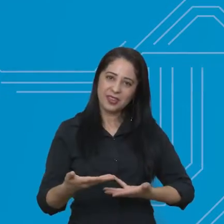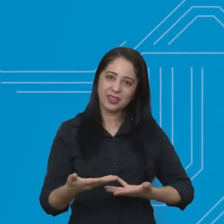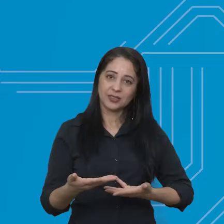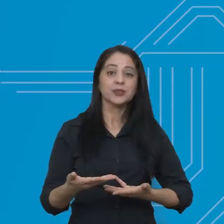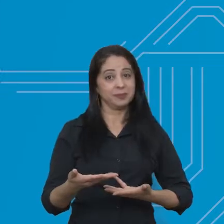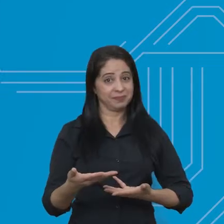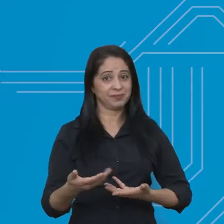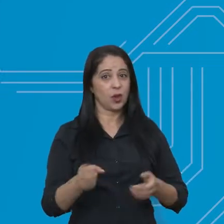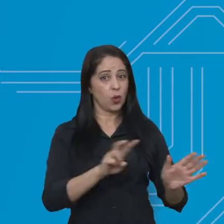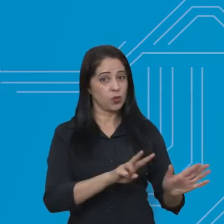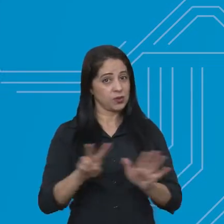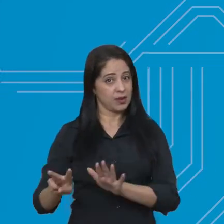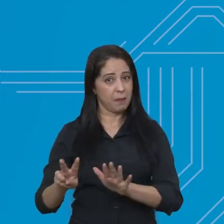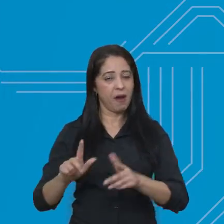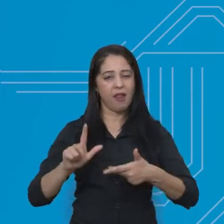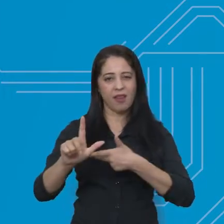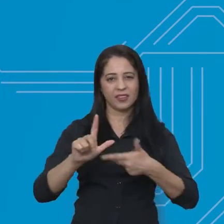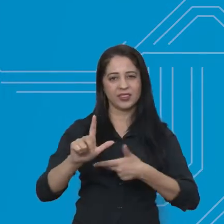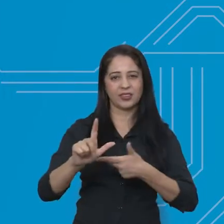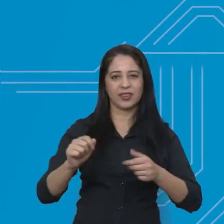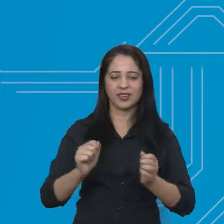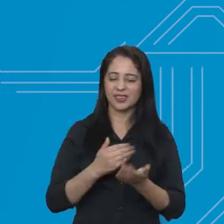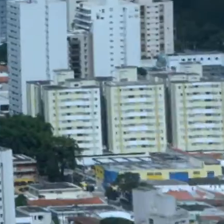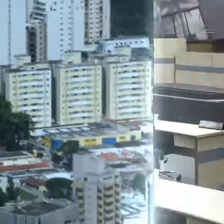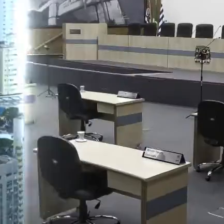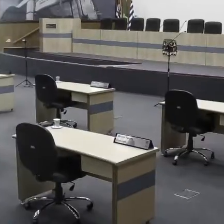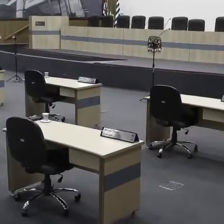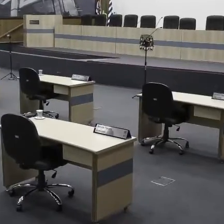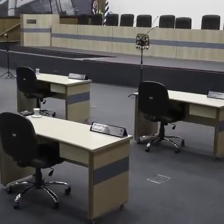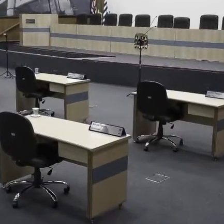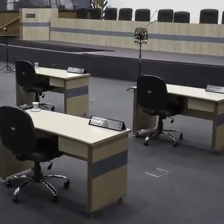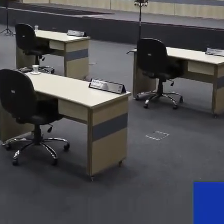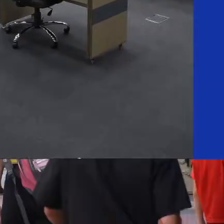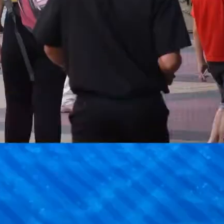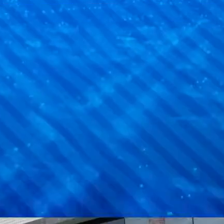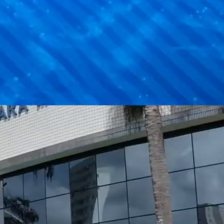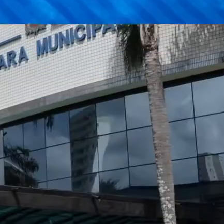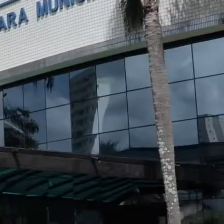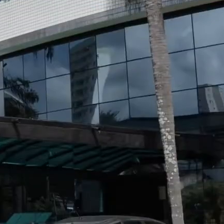bem-vindo e bem-vinda, o Semana Legislativa está no ar.